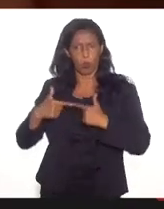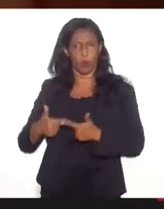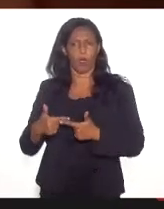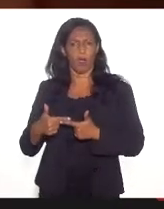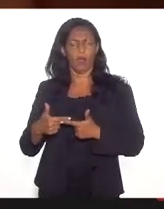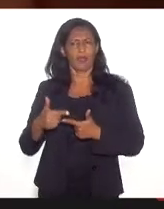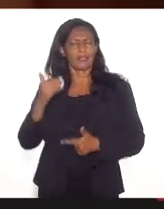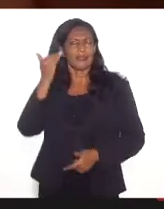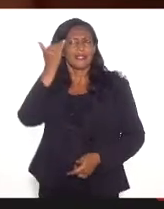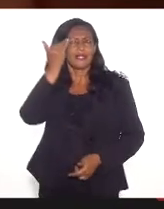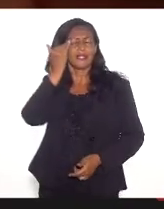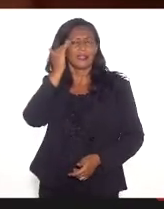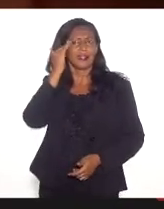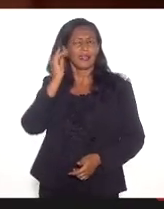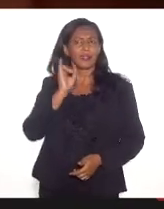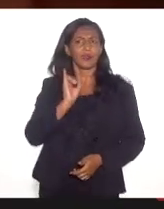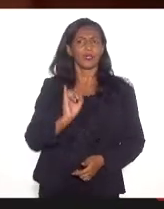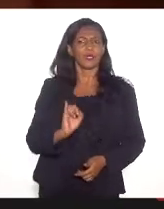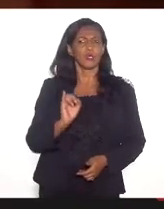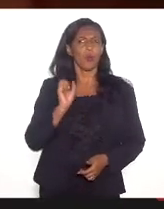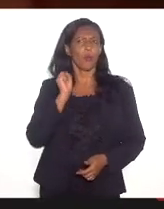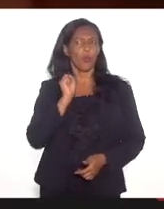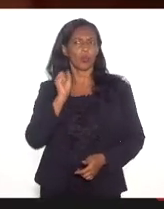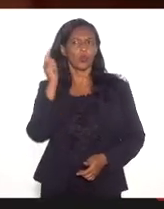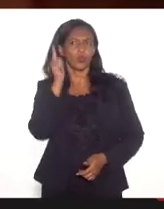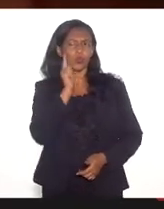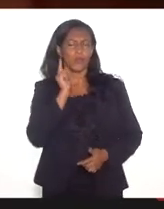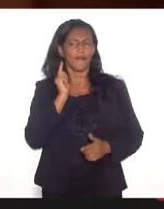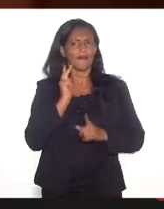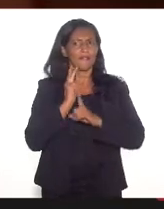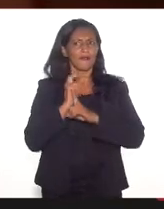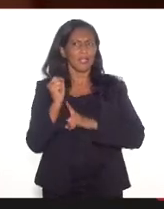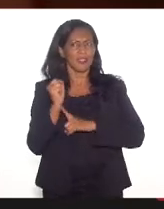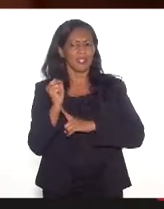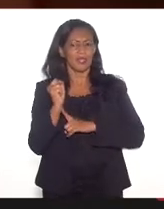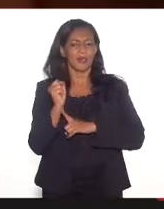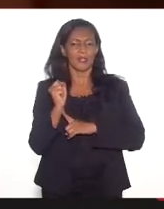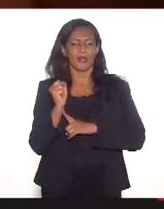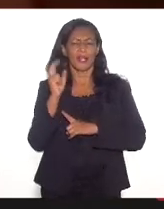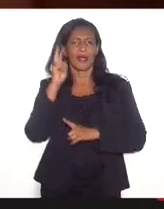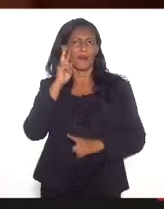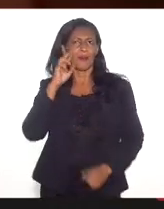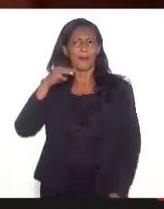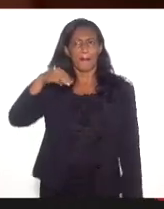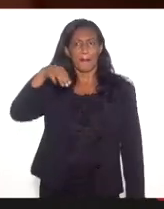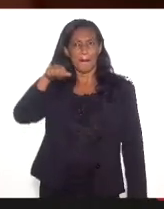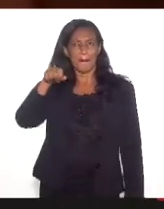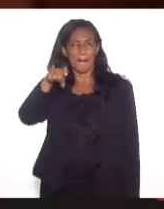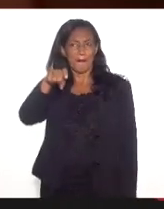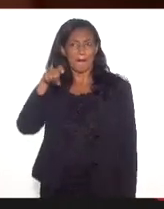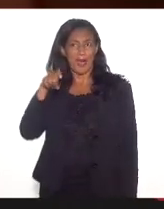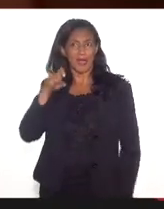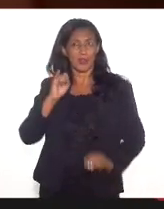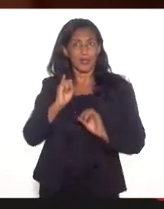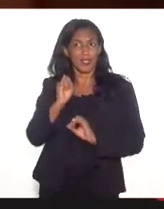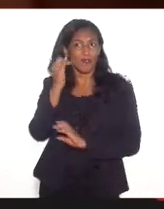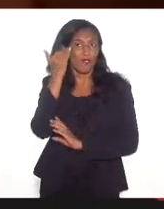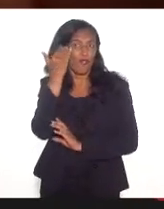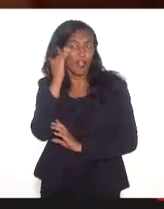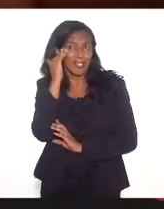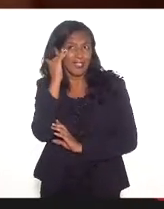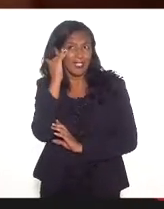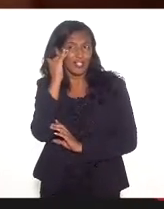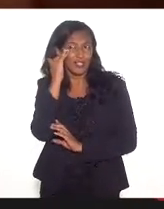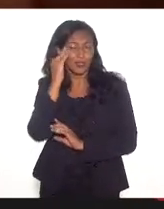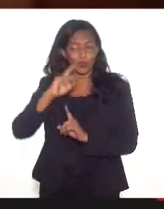entendendo que ele só pode ser superado, invocando aqui o velho Marx, se for entendido como síntese de